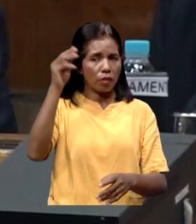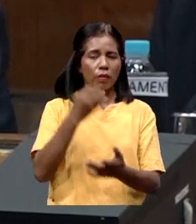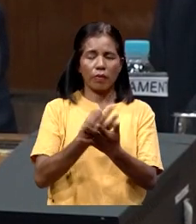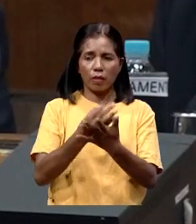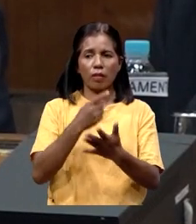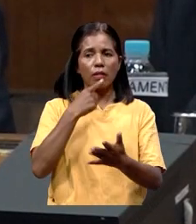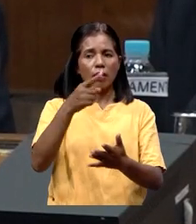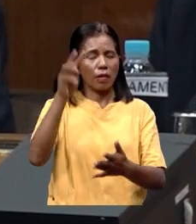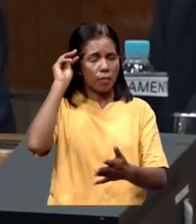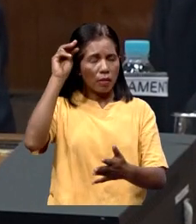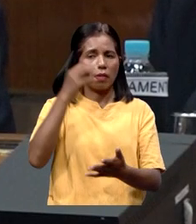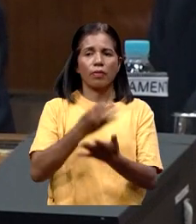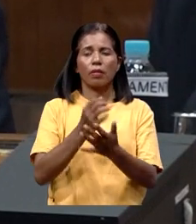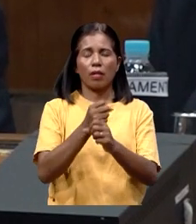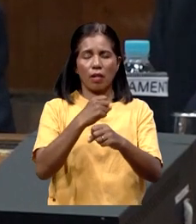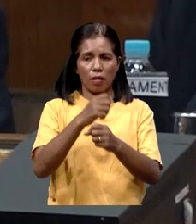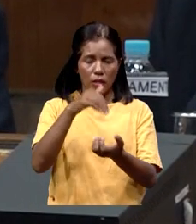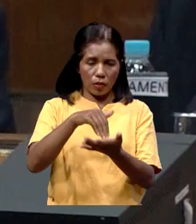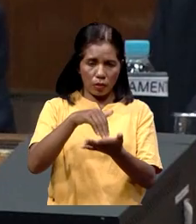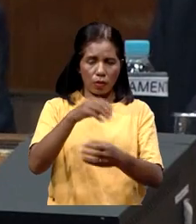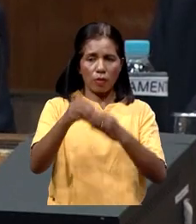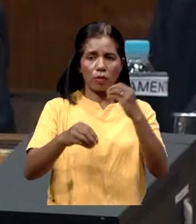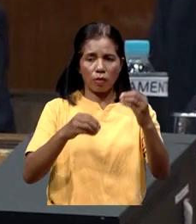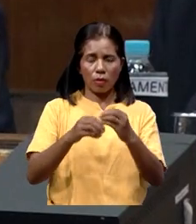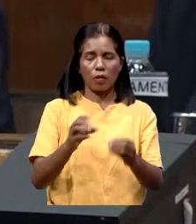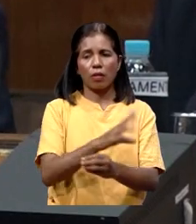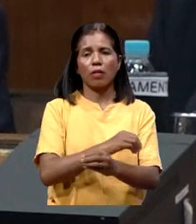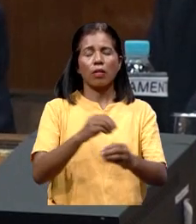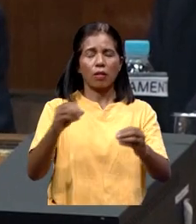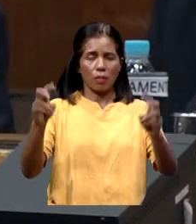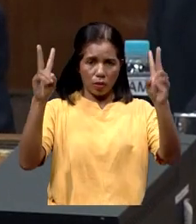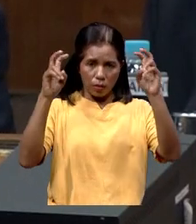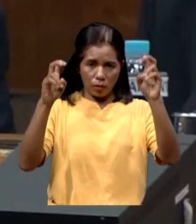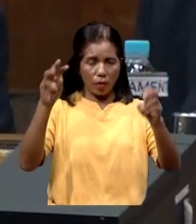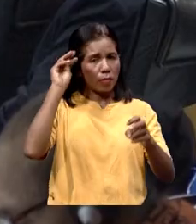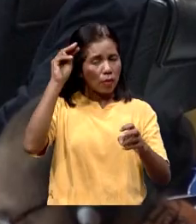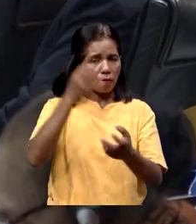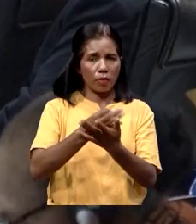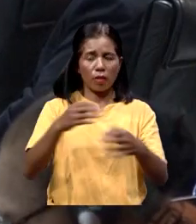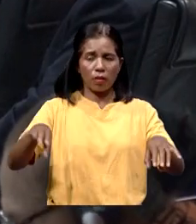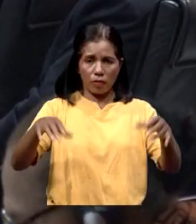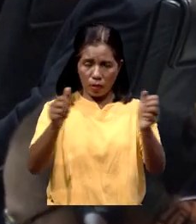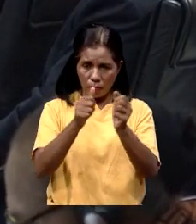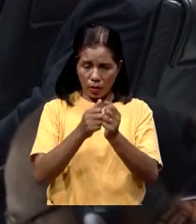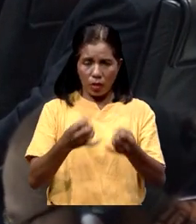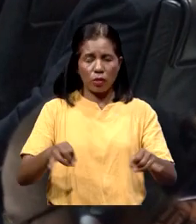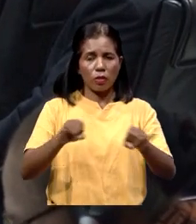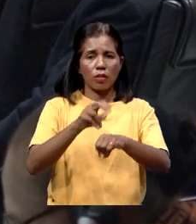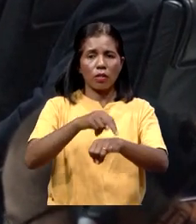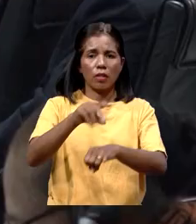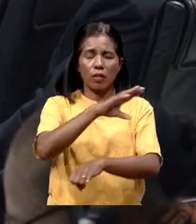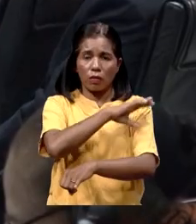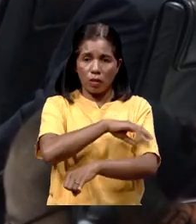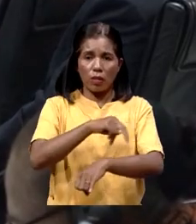esclarece, Ministério Finanças halohela estudo com a imito título tesouro, no Ministério Finanças mos serviço a mutu com Instituto Nacional de Segurança